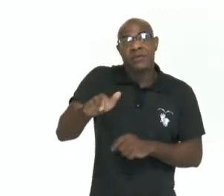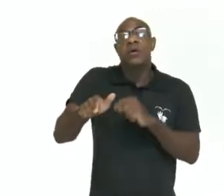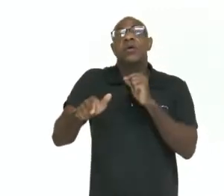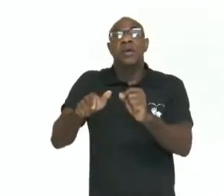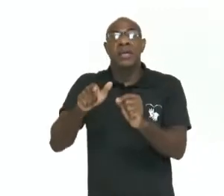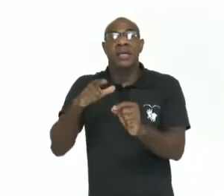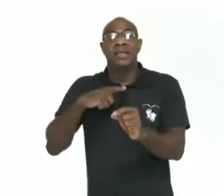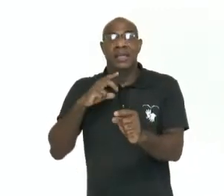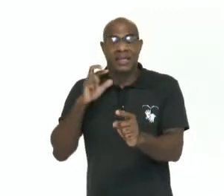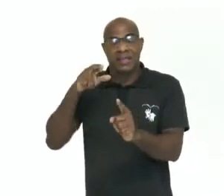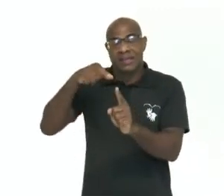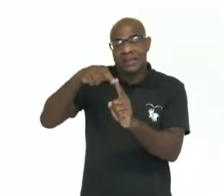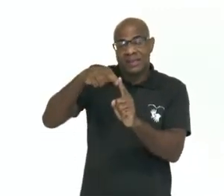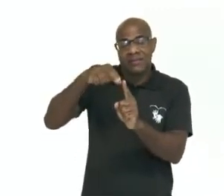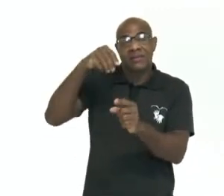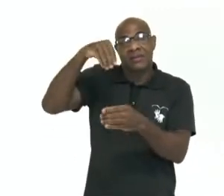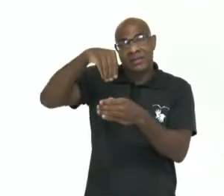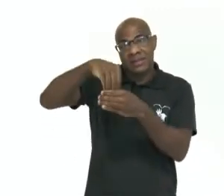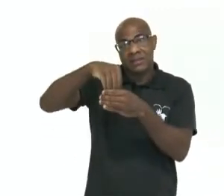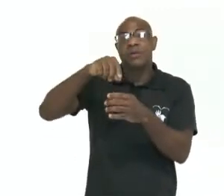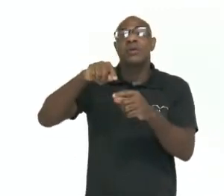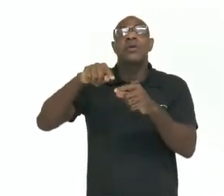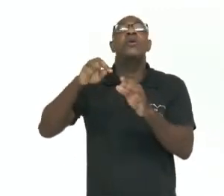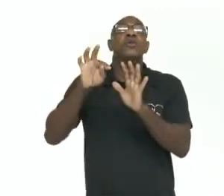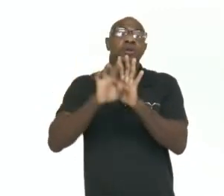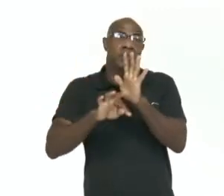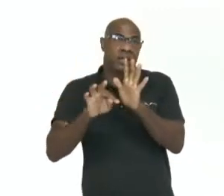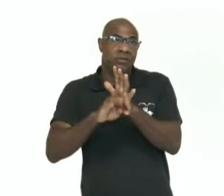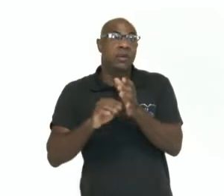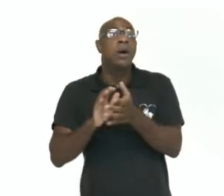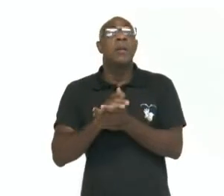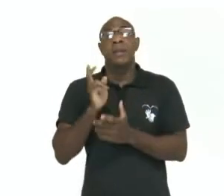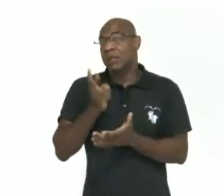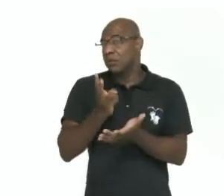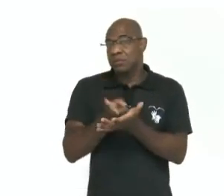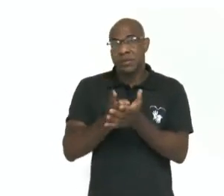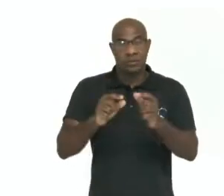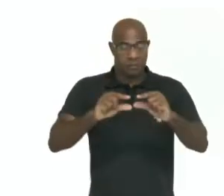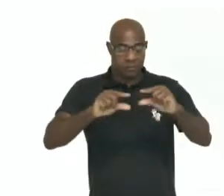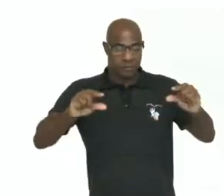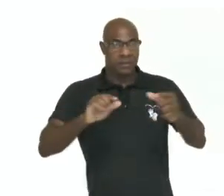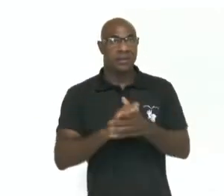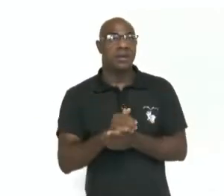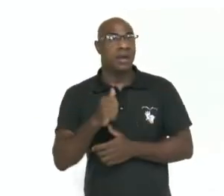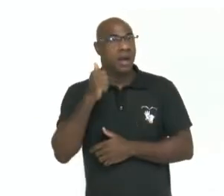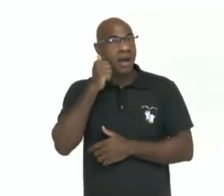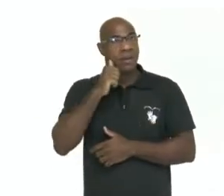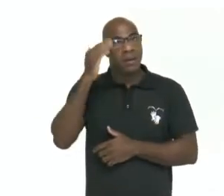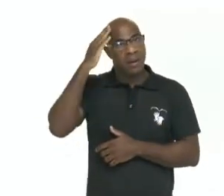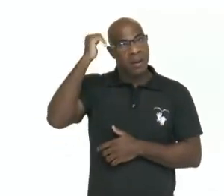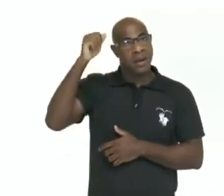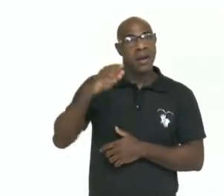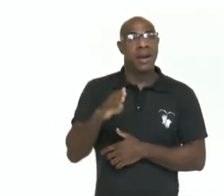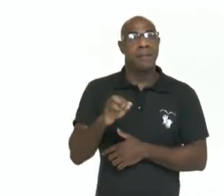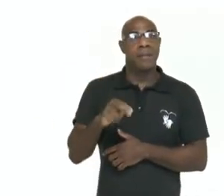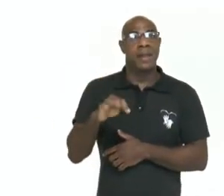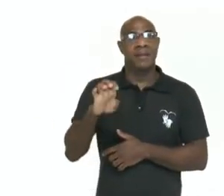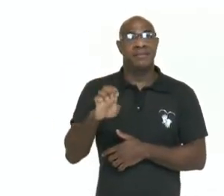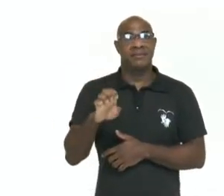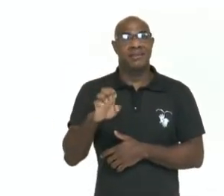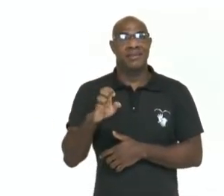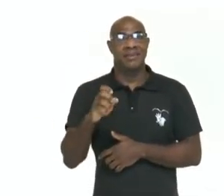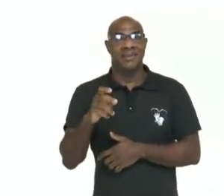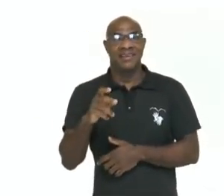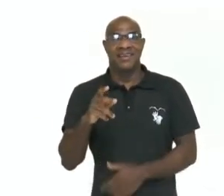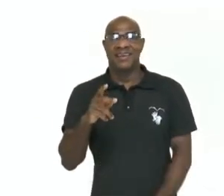no texto. Ela pode ocorrer por meio de repetição do mesmo item. Olha lá, Brad Pitt concedeu uma entrevista para um jornalista. Pitt disse